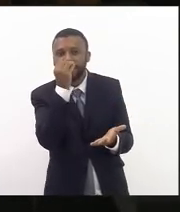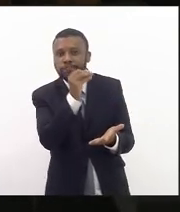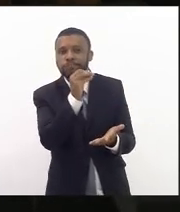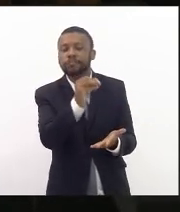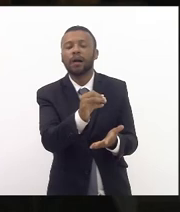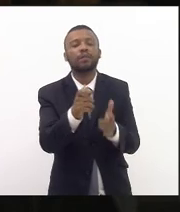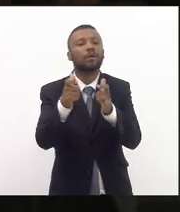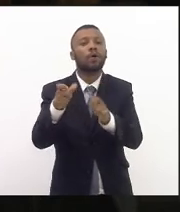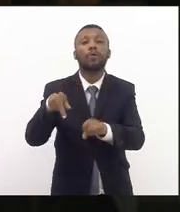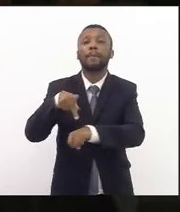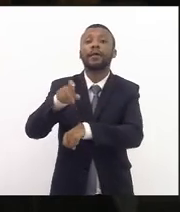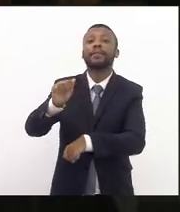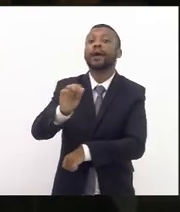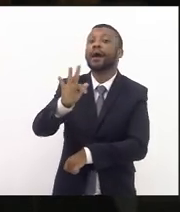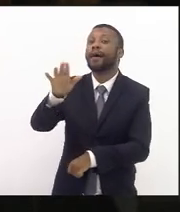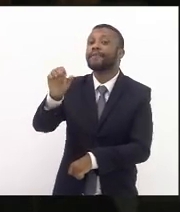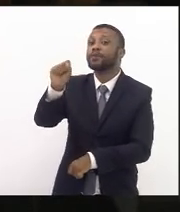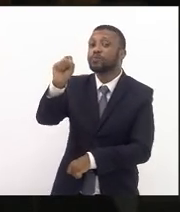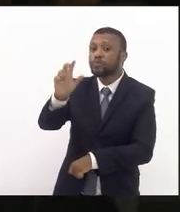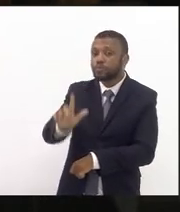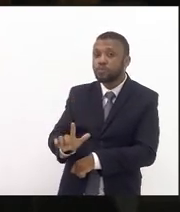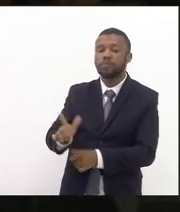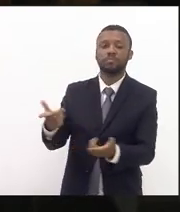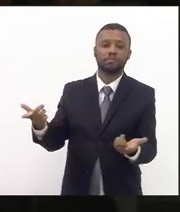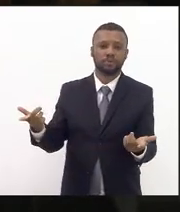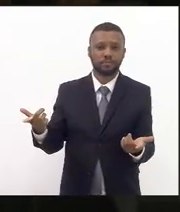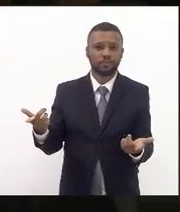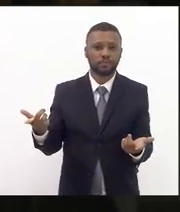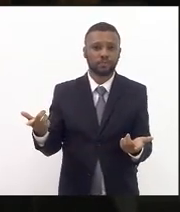do Sul. Foi rejeitado na África do Sul.